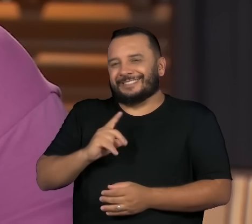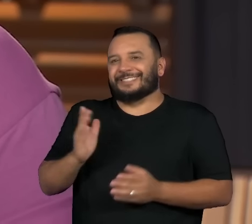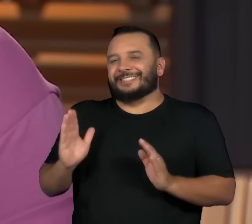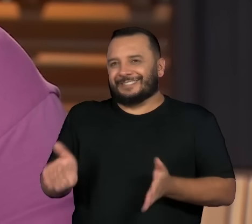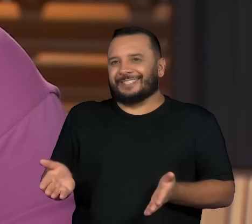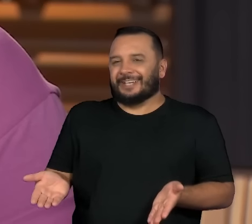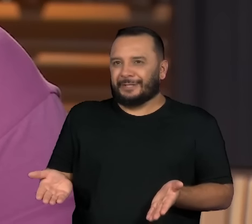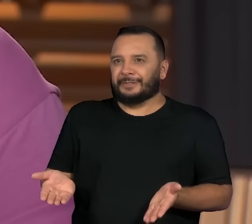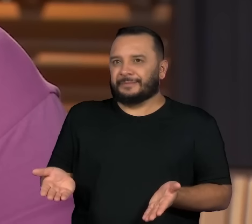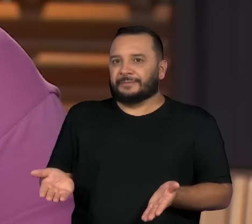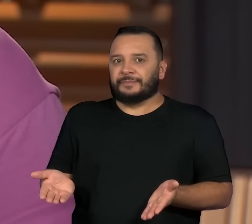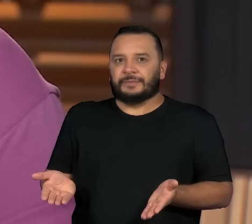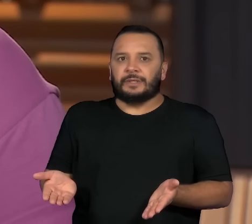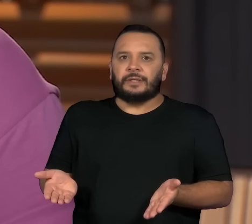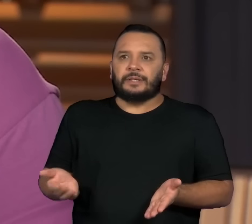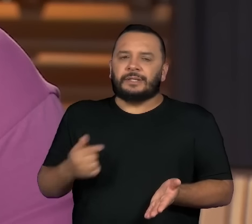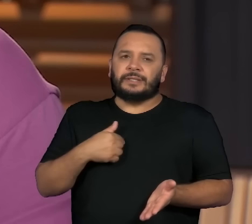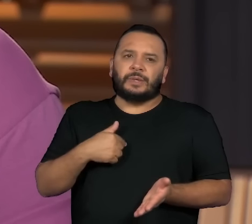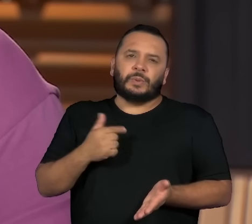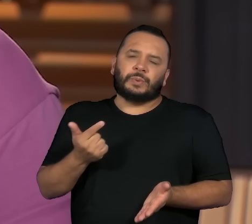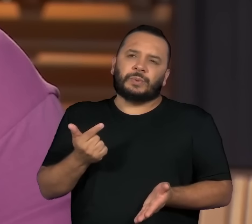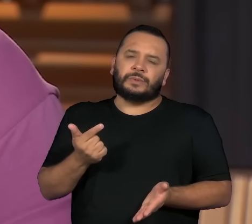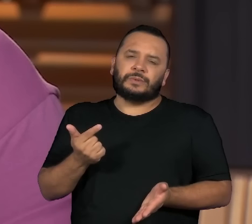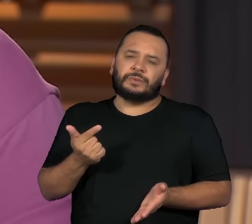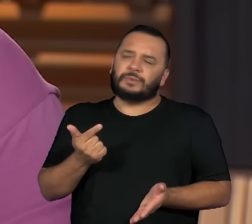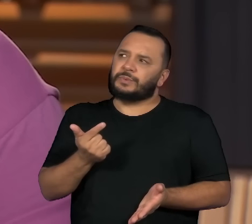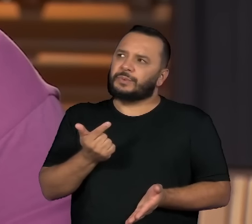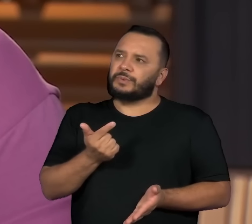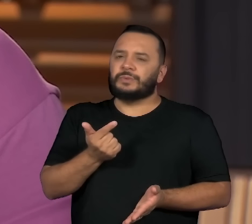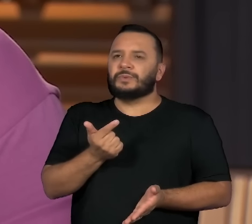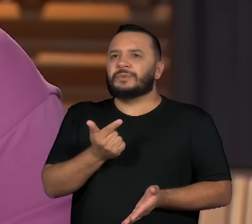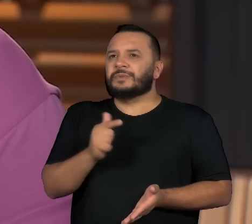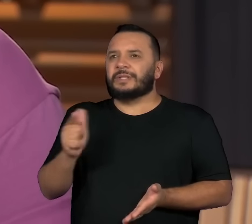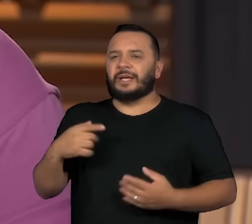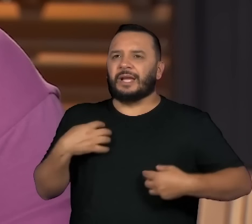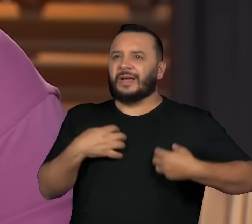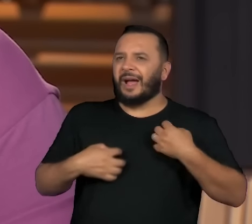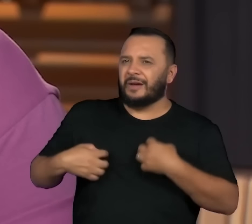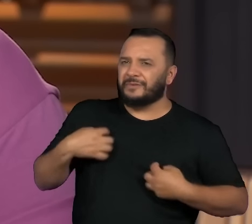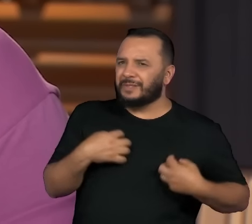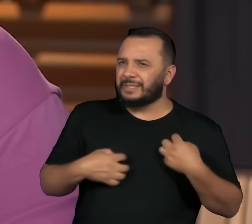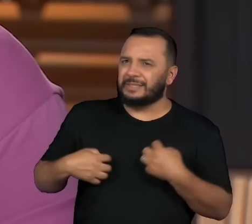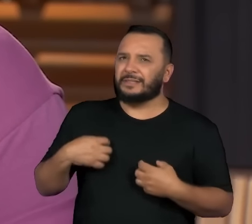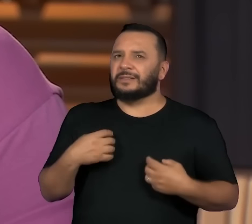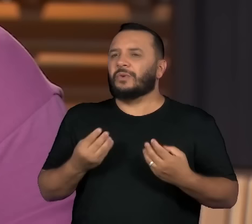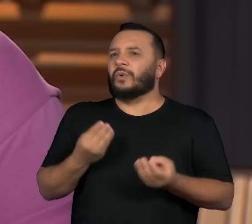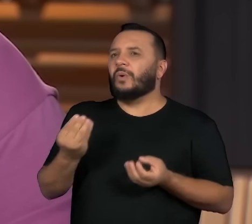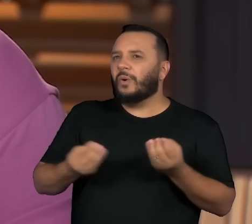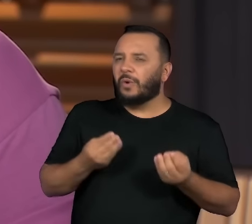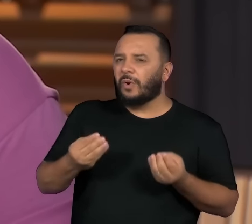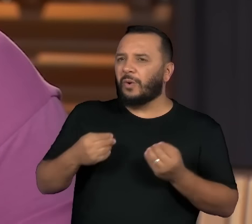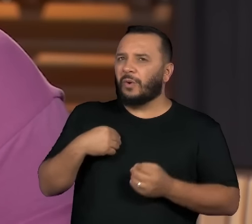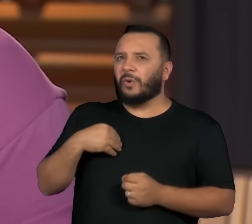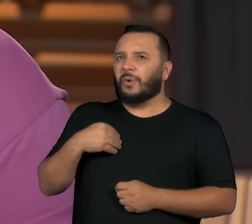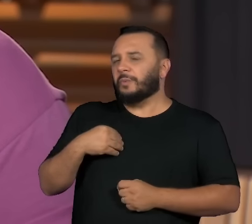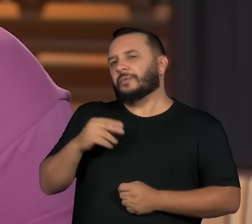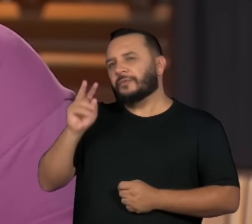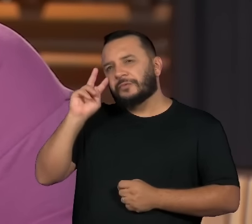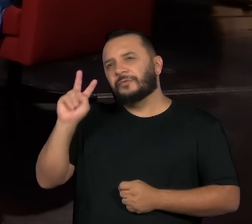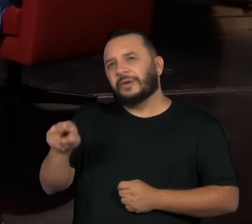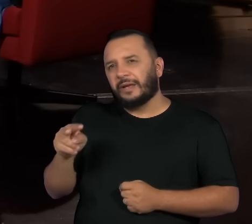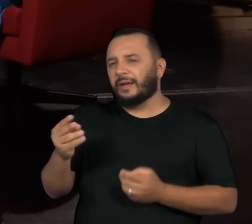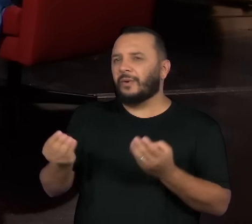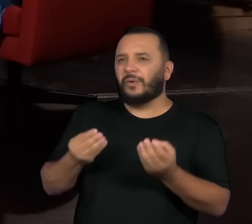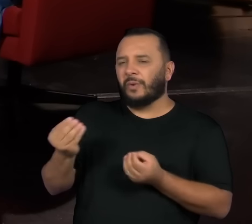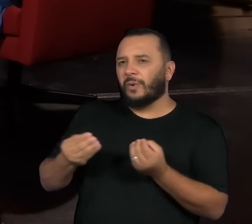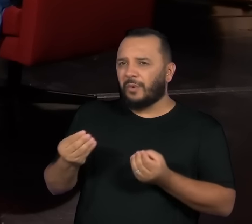não teve tanto a aflição que é ver isso sendo vivido por um adolescente, por